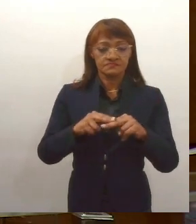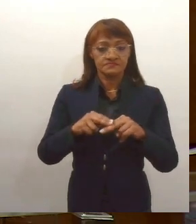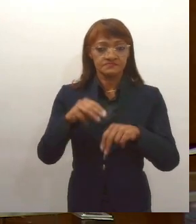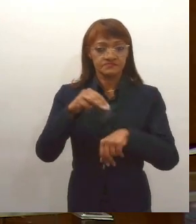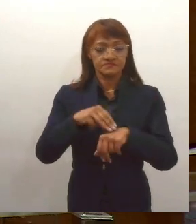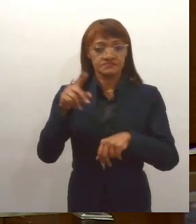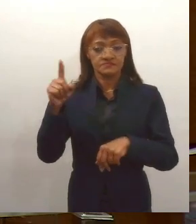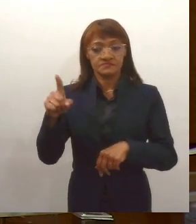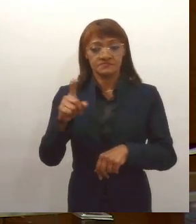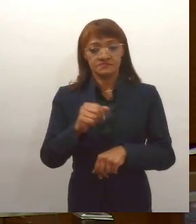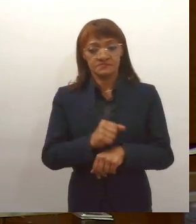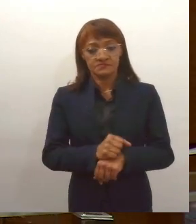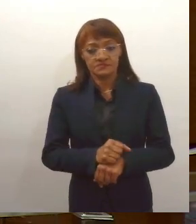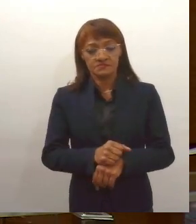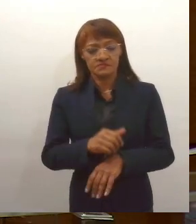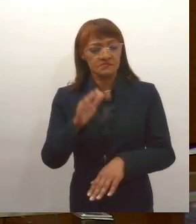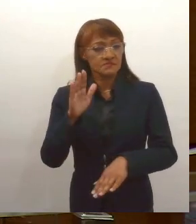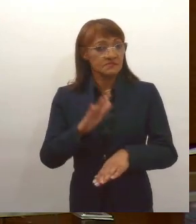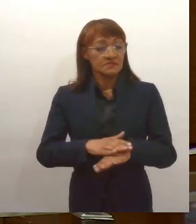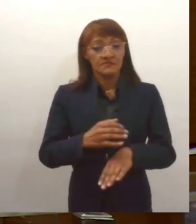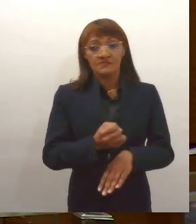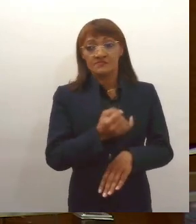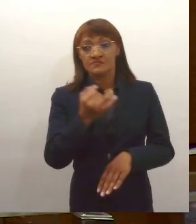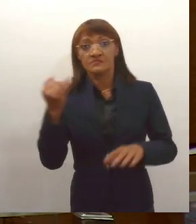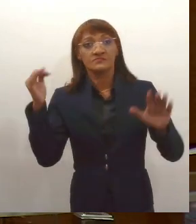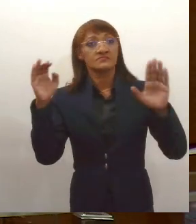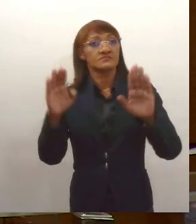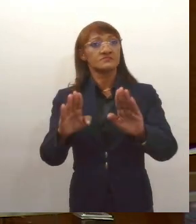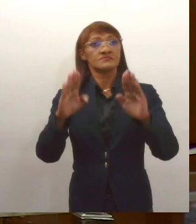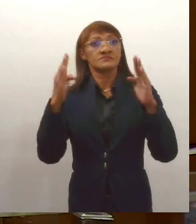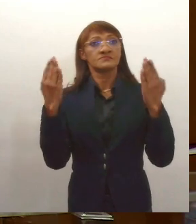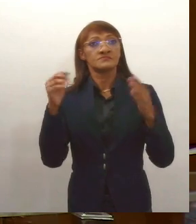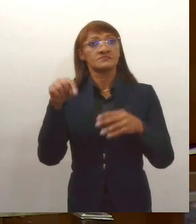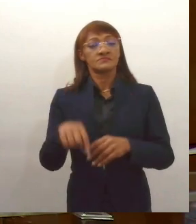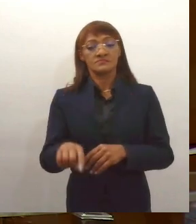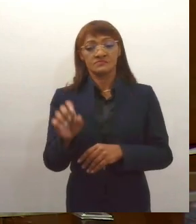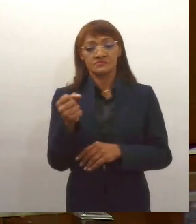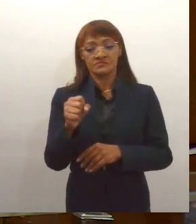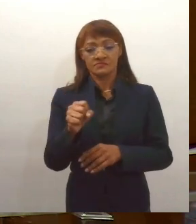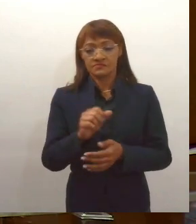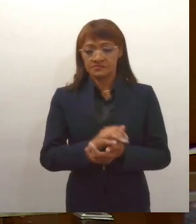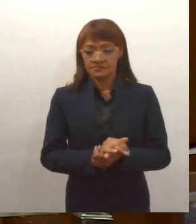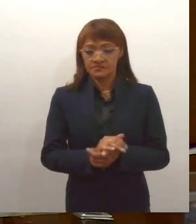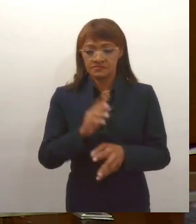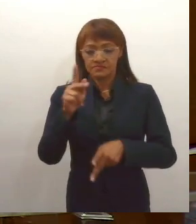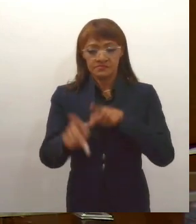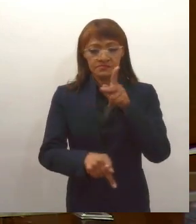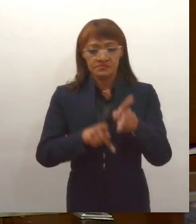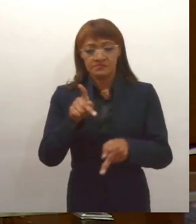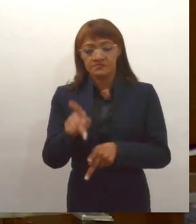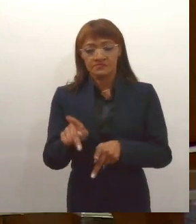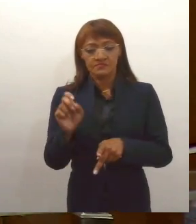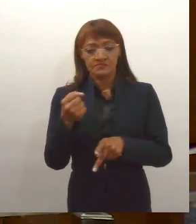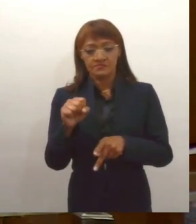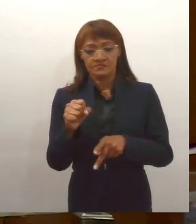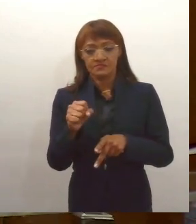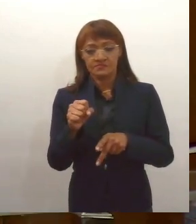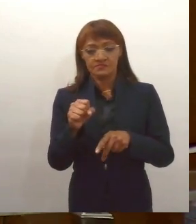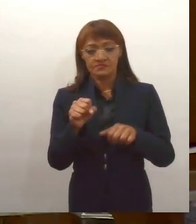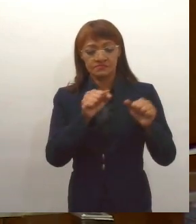festejos juninos de Sergipe e o povo Sergipano foi lá prestigiar esse